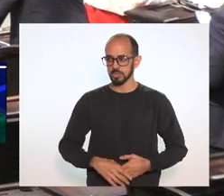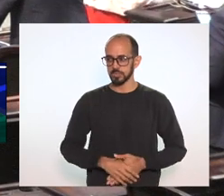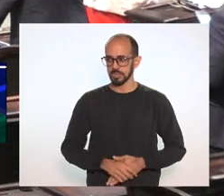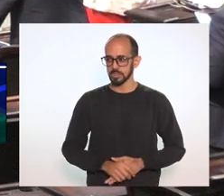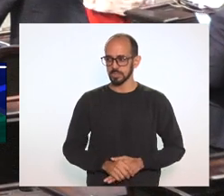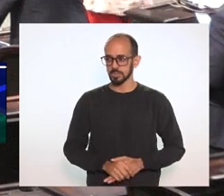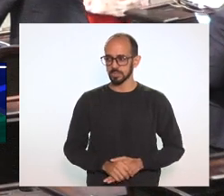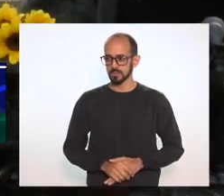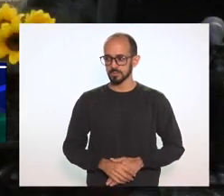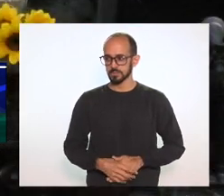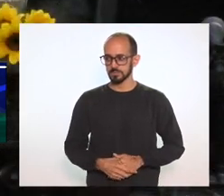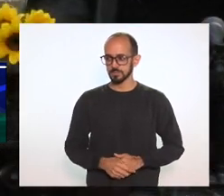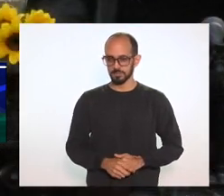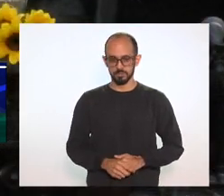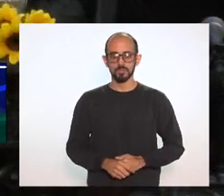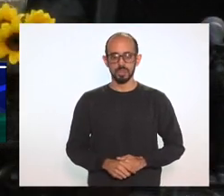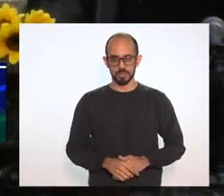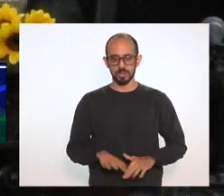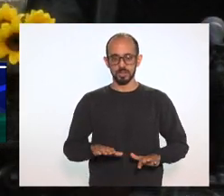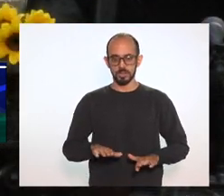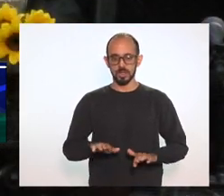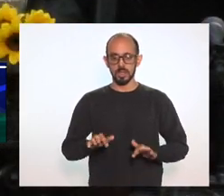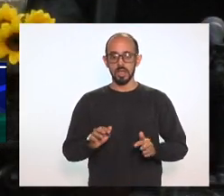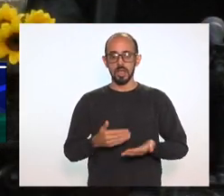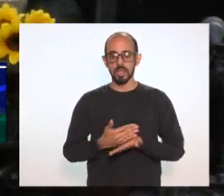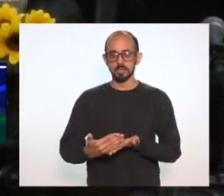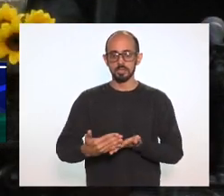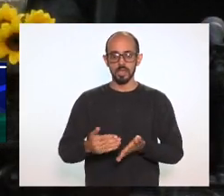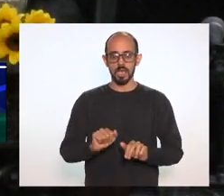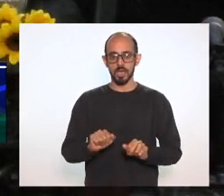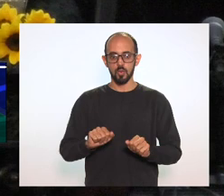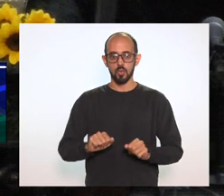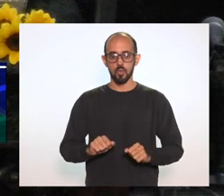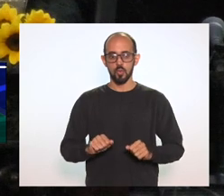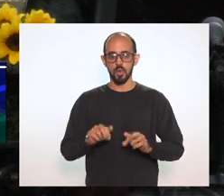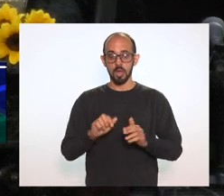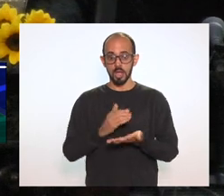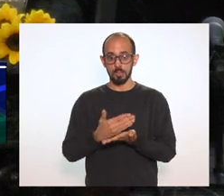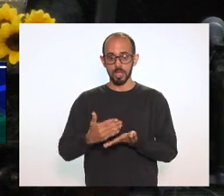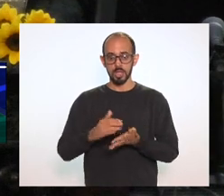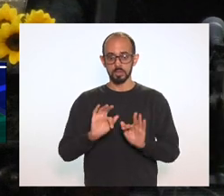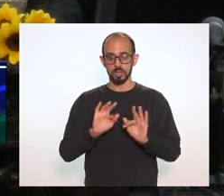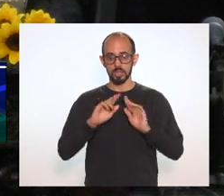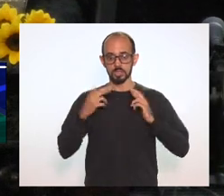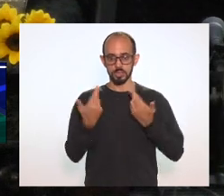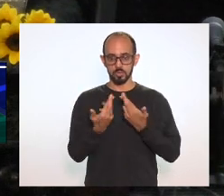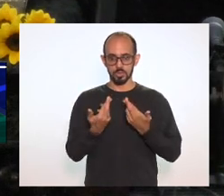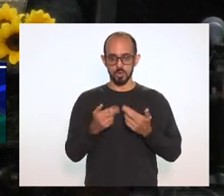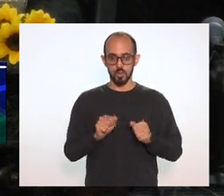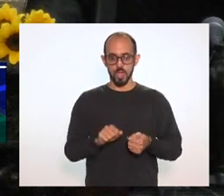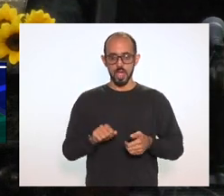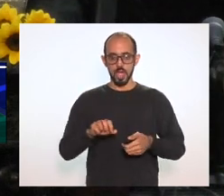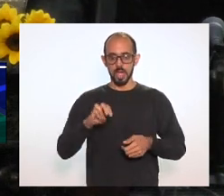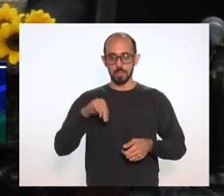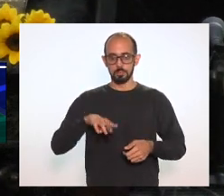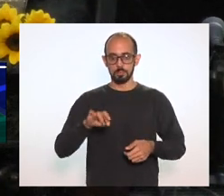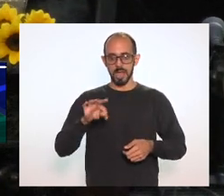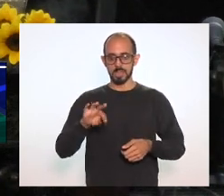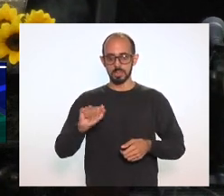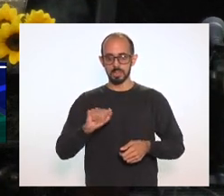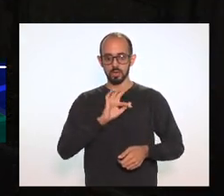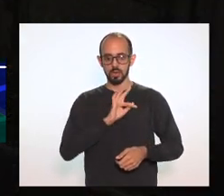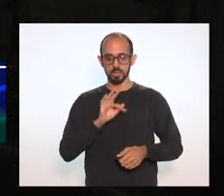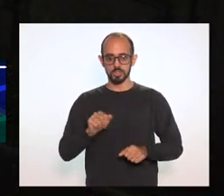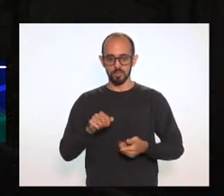em havendo número legal sobre a proteção de Deus ele se anos o nosso trabalho está aberta a sessão presidência convida deputada Martha Rocha faz e leitura da ata da sessão